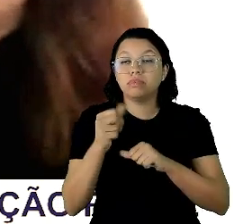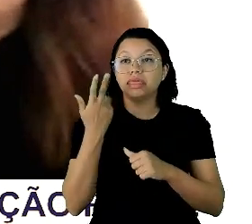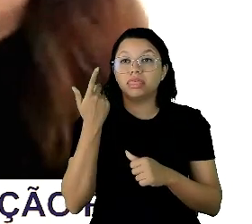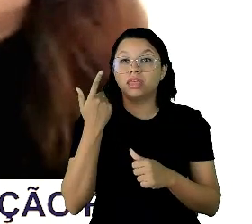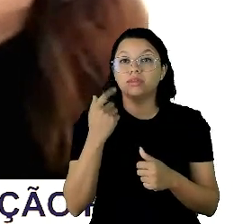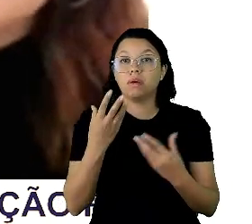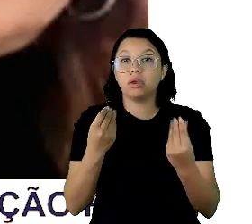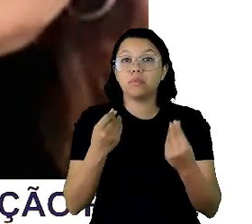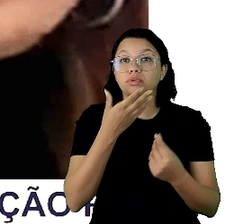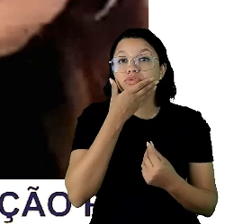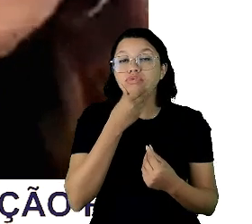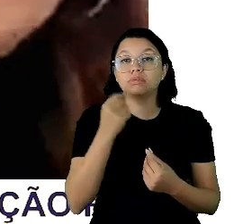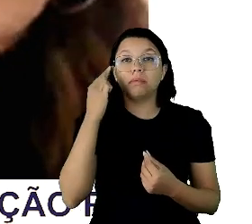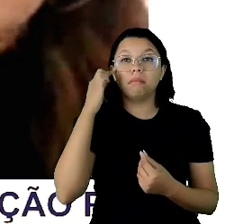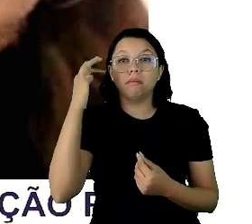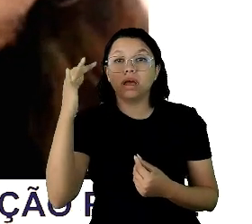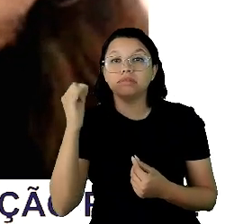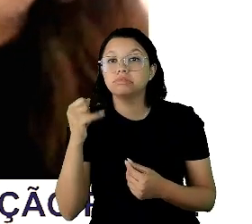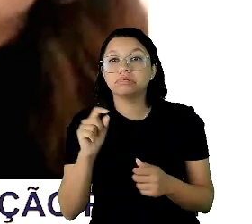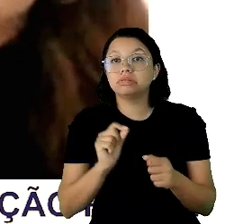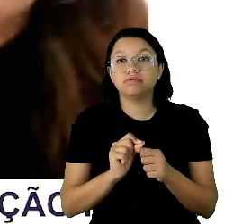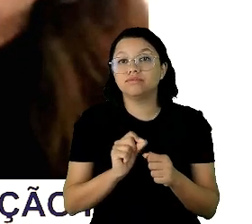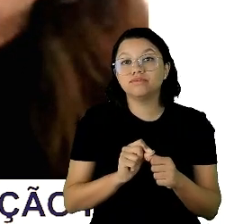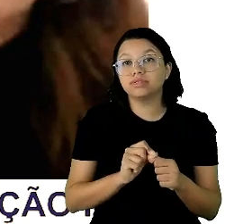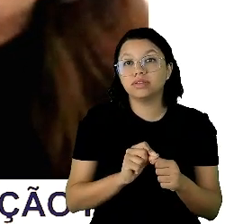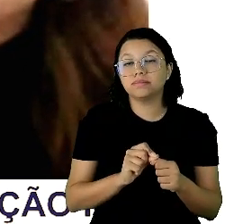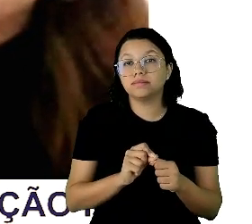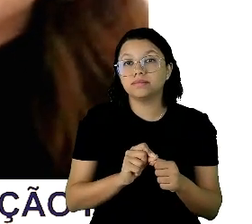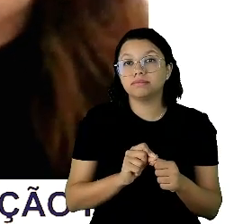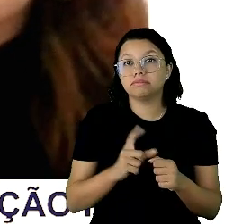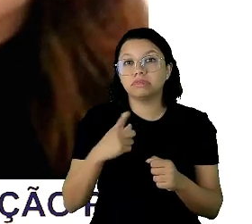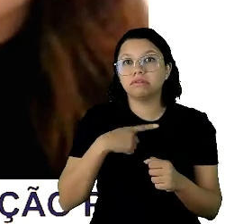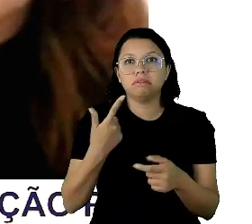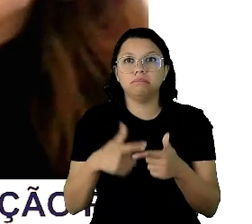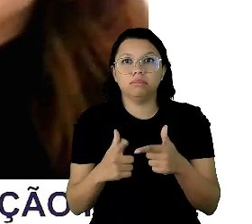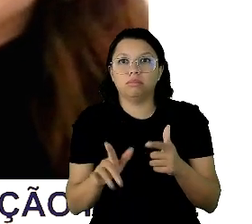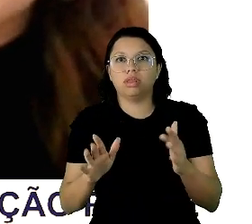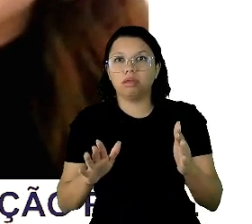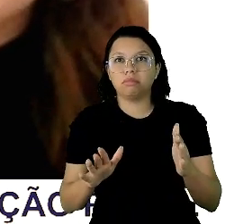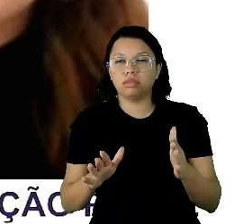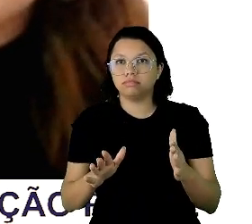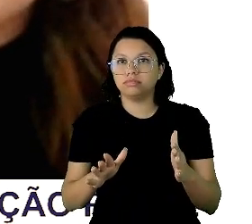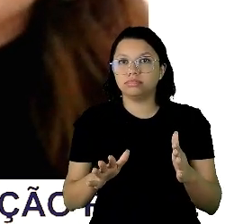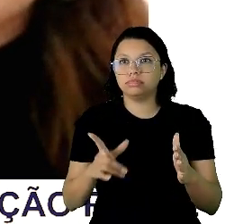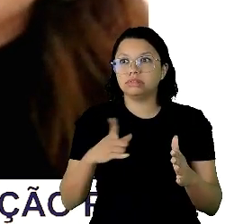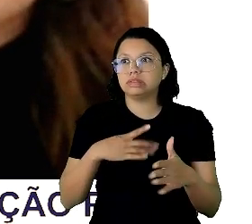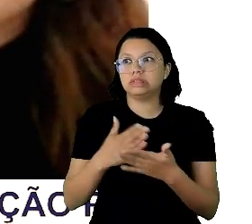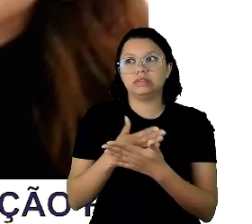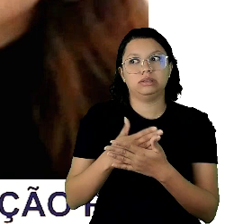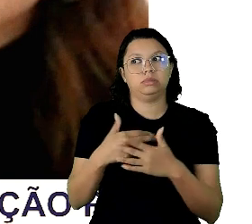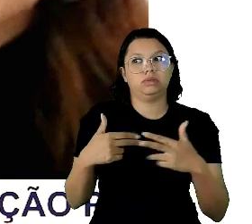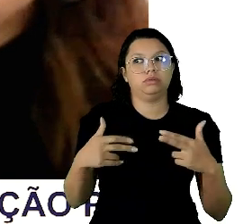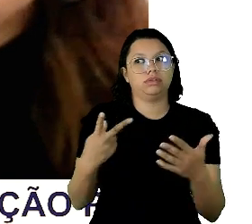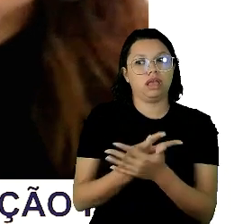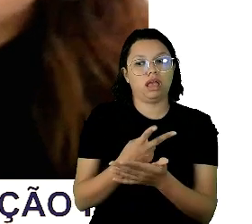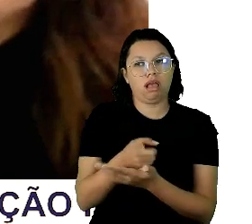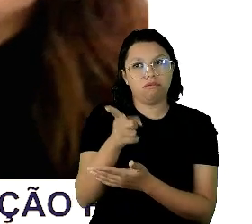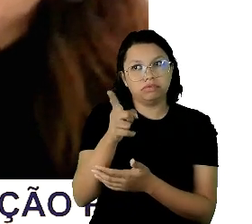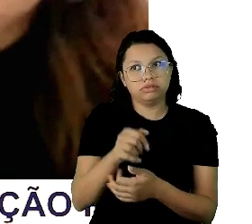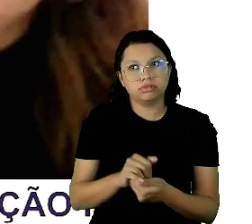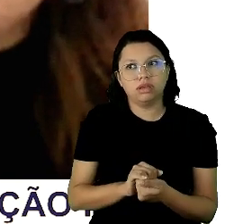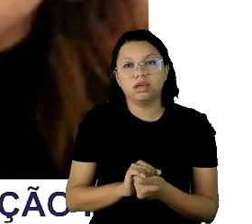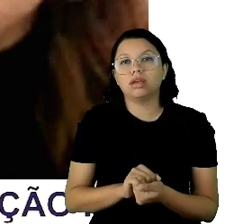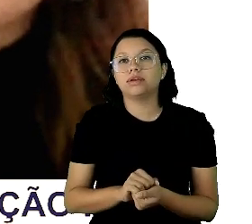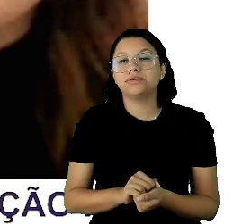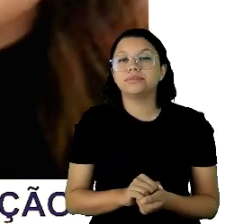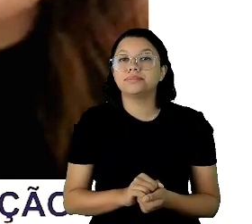não fizer isso, tá com algum problema, né? Tem alguma coisa errada com ele. Tem muitos homens que